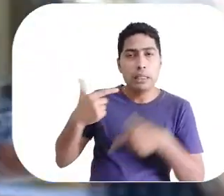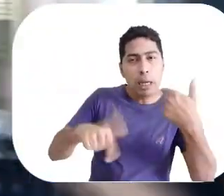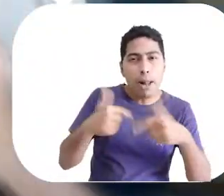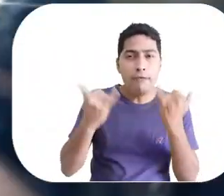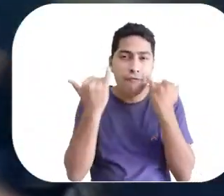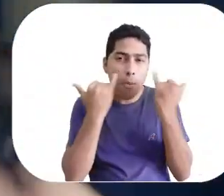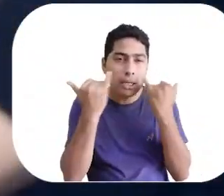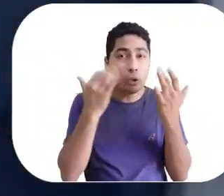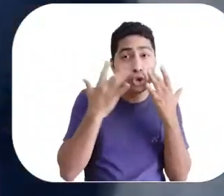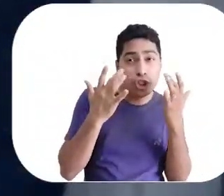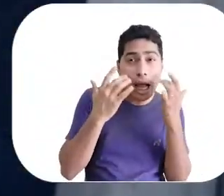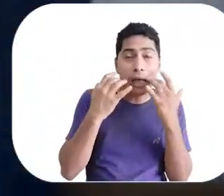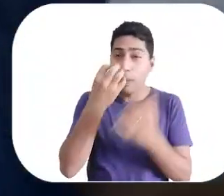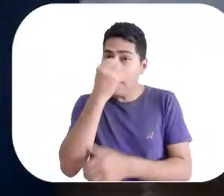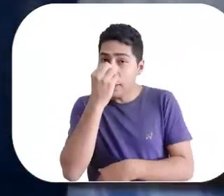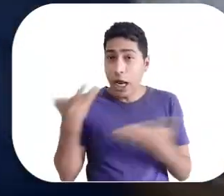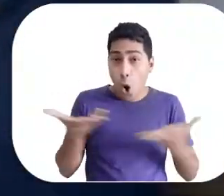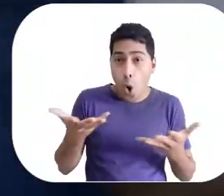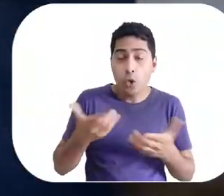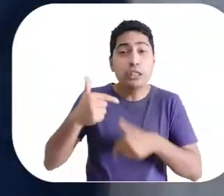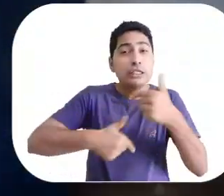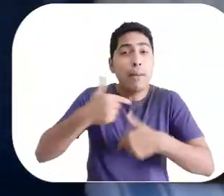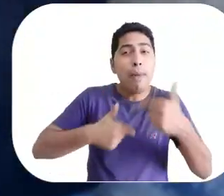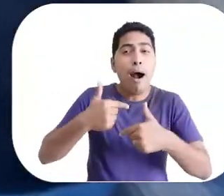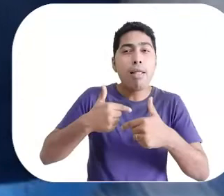com teatro e com palhaçaria, hoje a gente trabalha com audiovisual